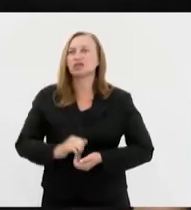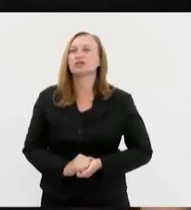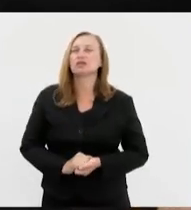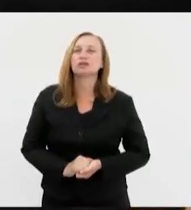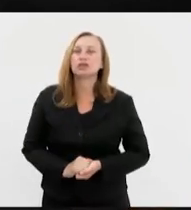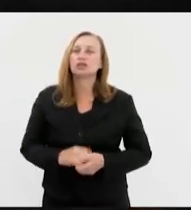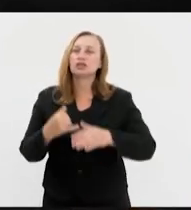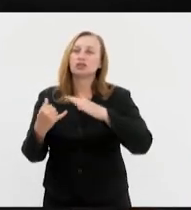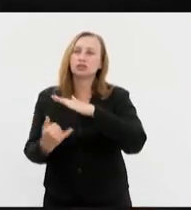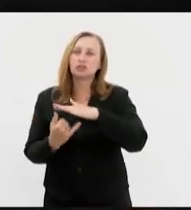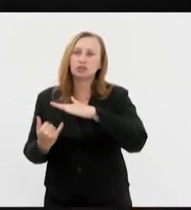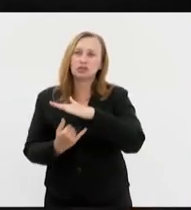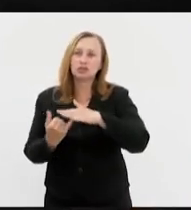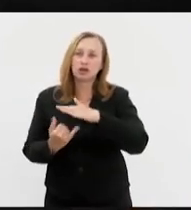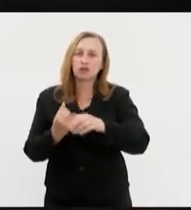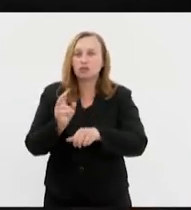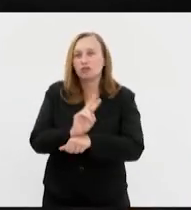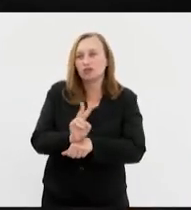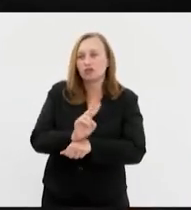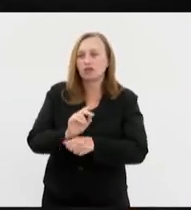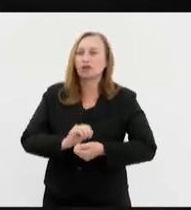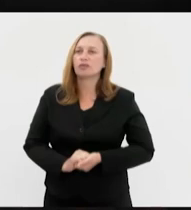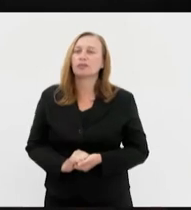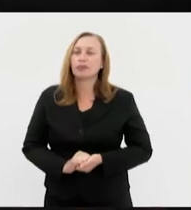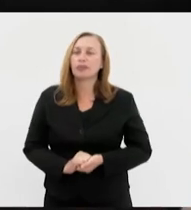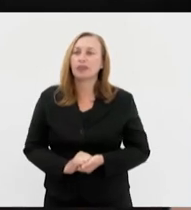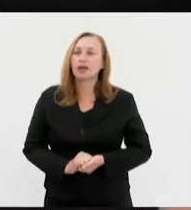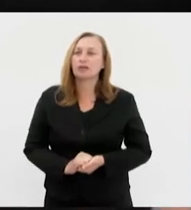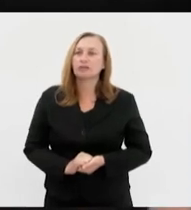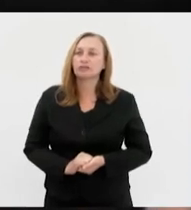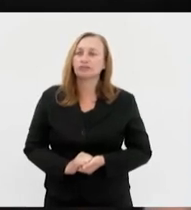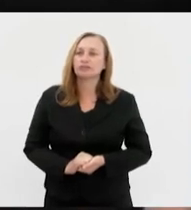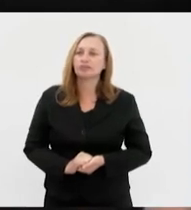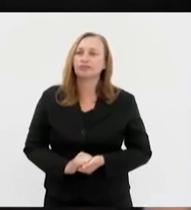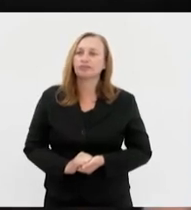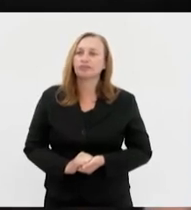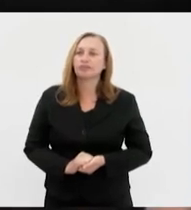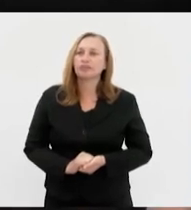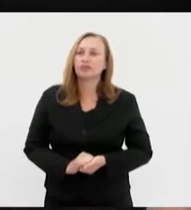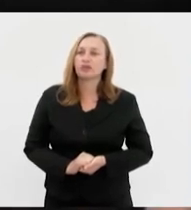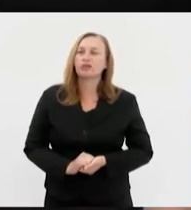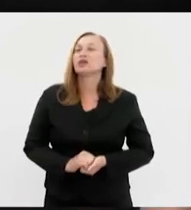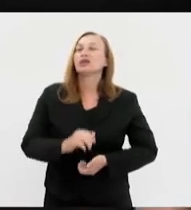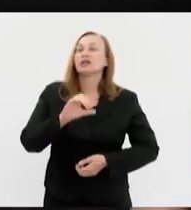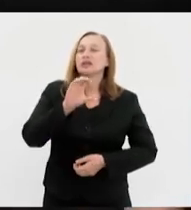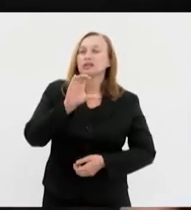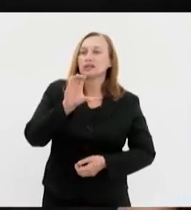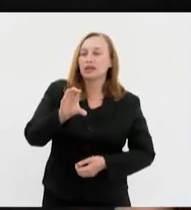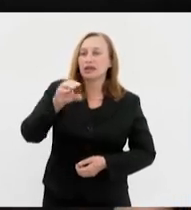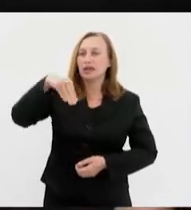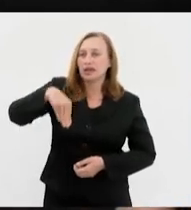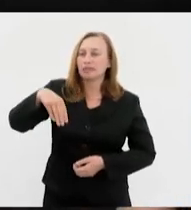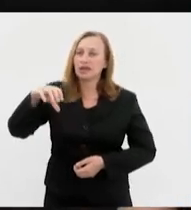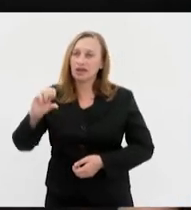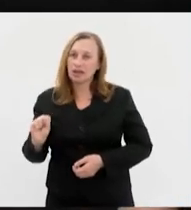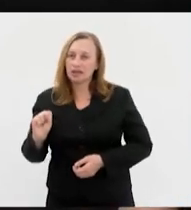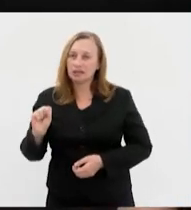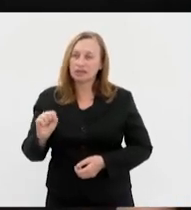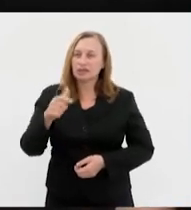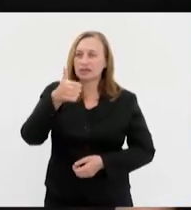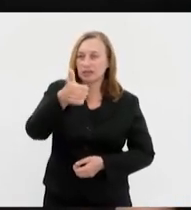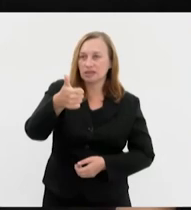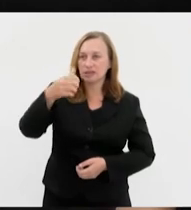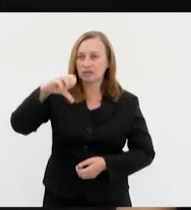fruição de benefícios fiscais que menciona, nos termos da cláusula décima do convênio ICMS 190, de 15 de